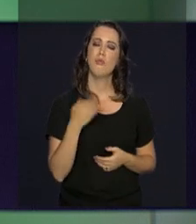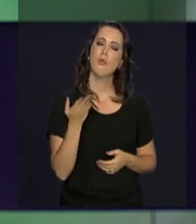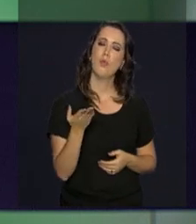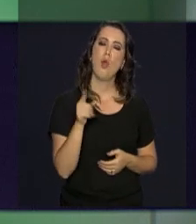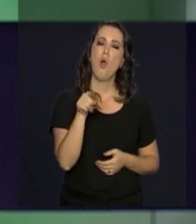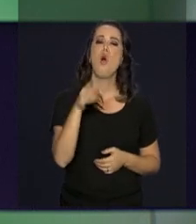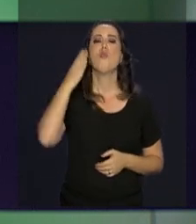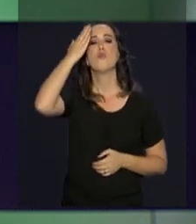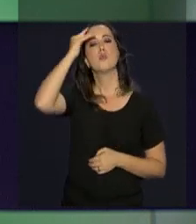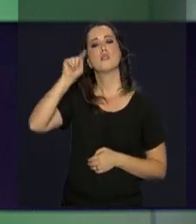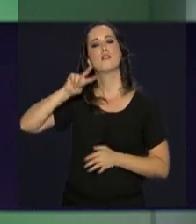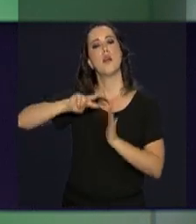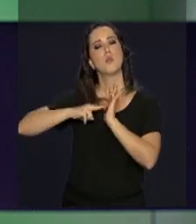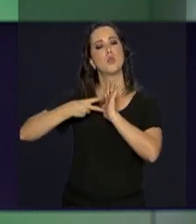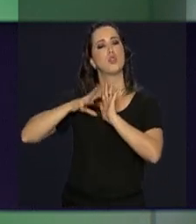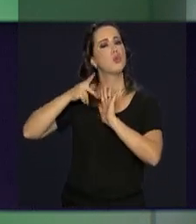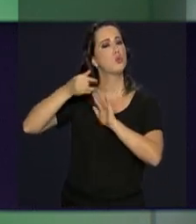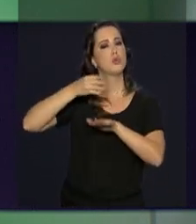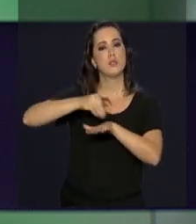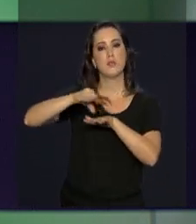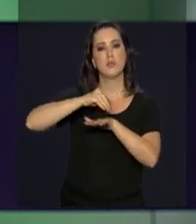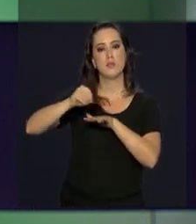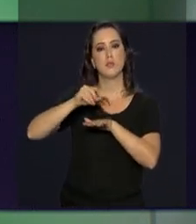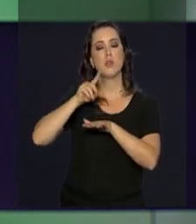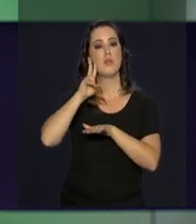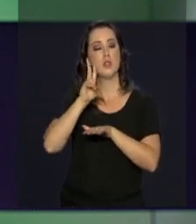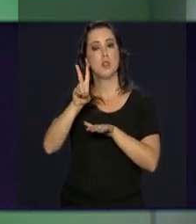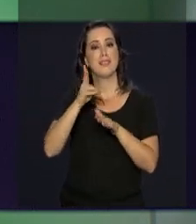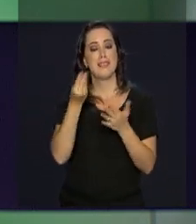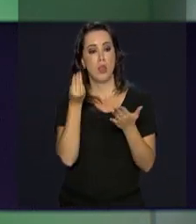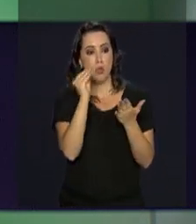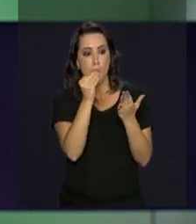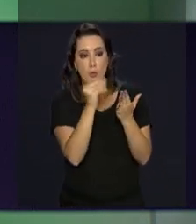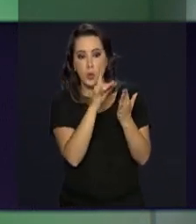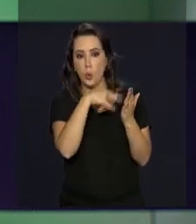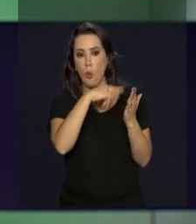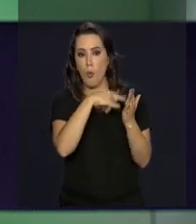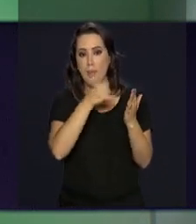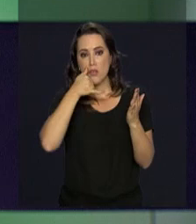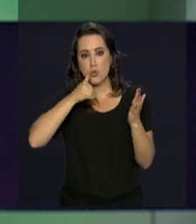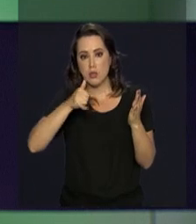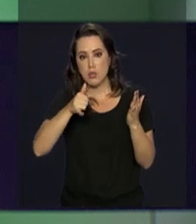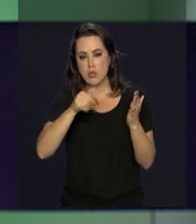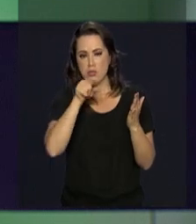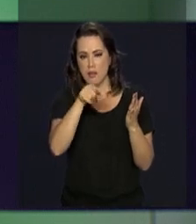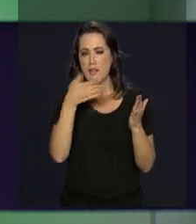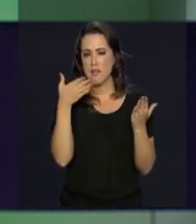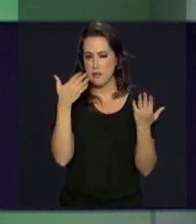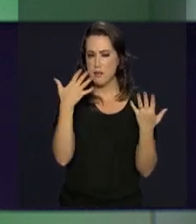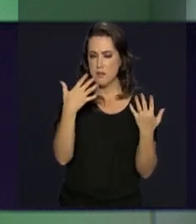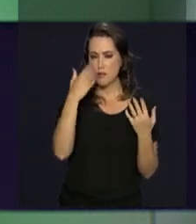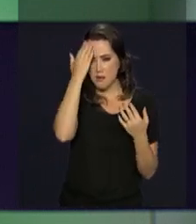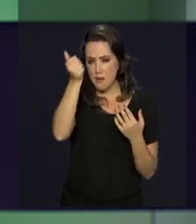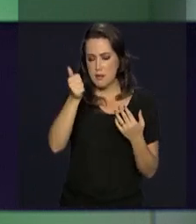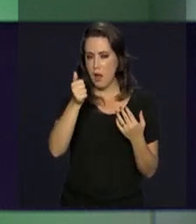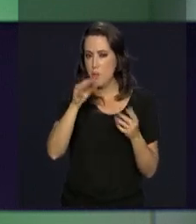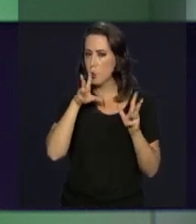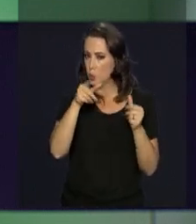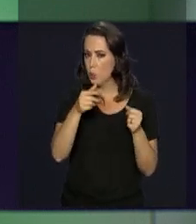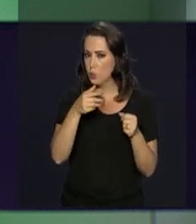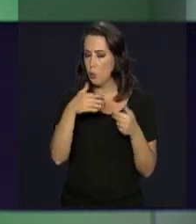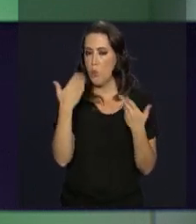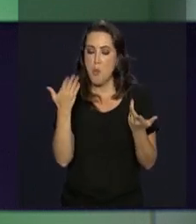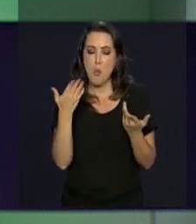sabe o significado de todas as informações que aparecem na sua conta de luz sabe com a bandeira tarifária vigente e como pode